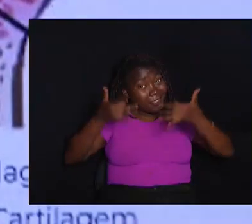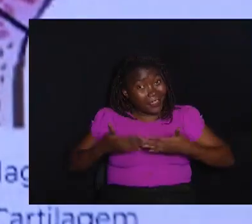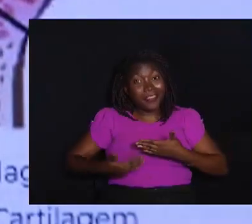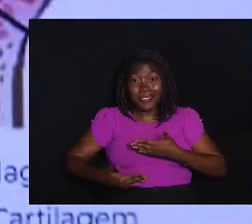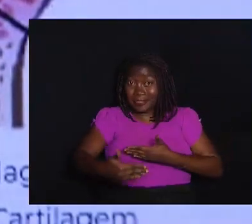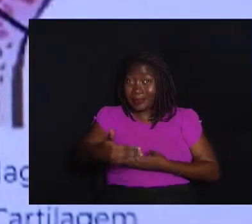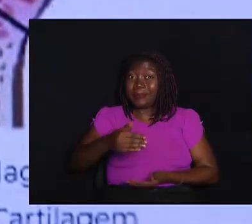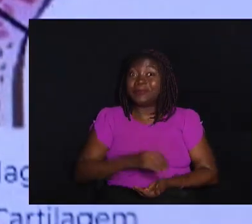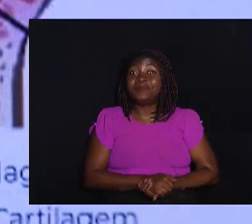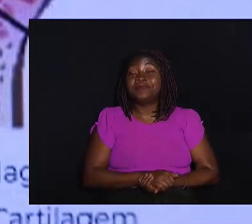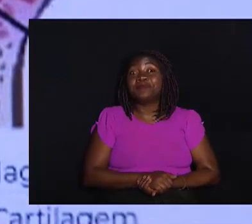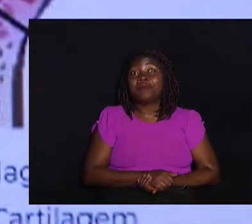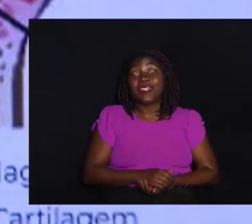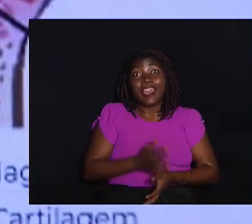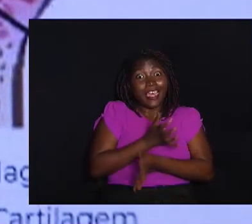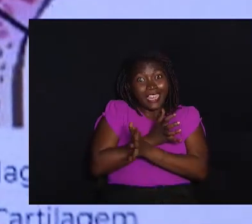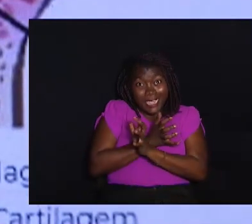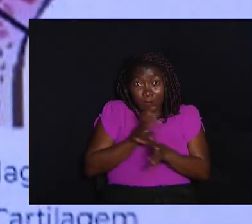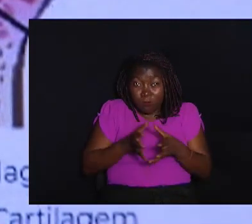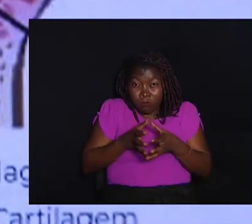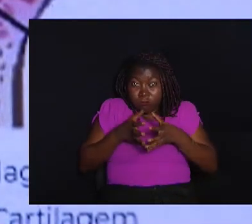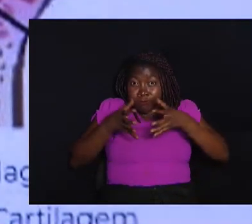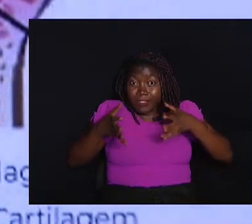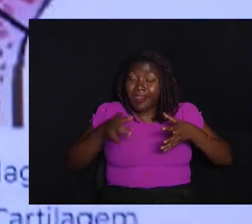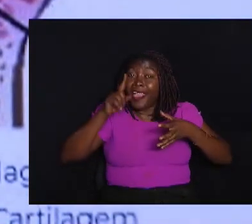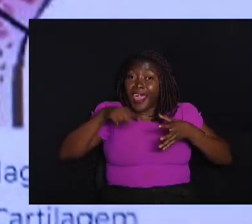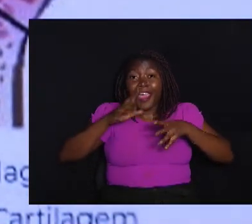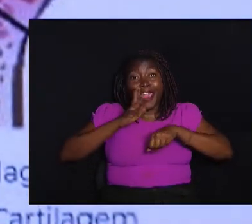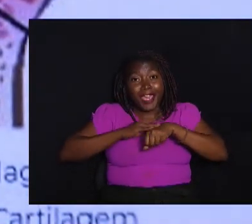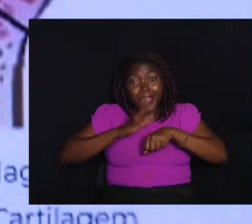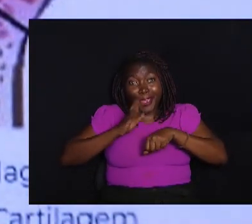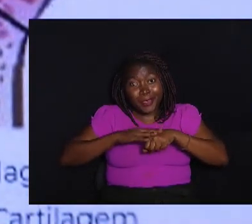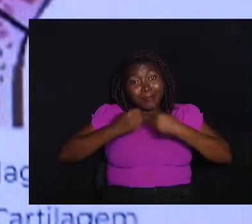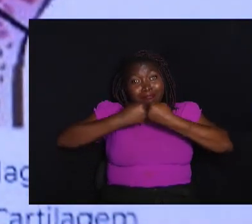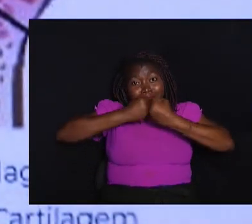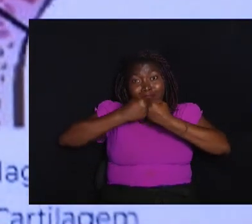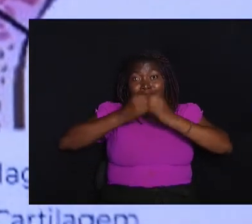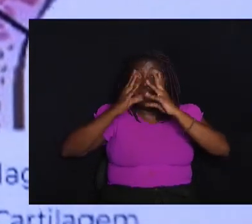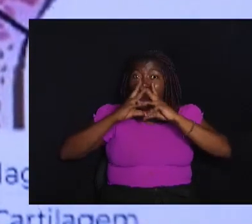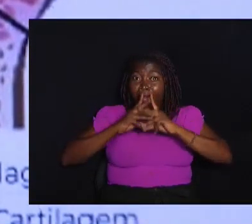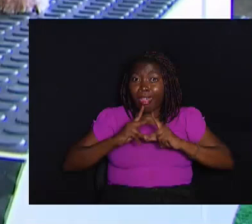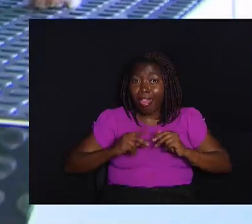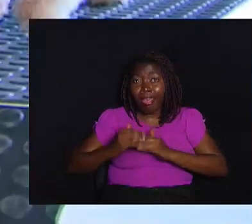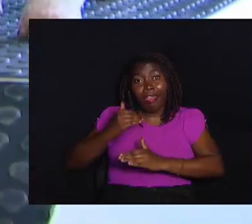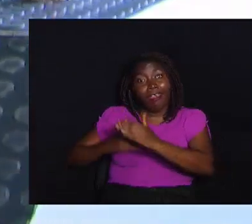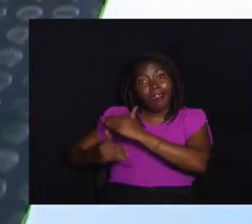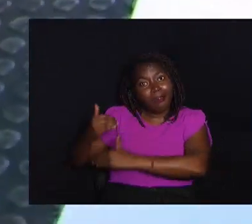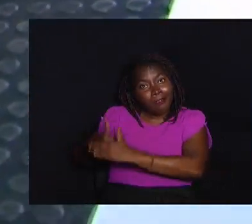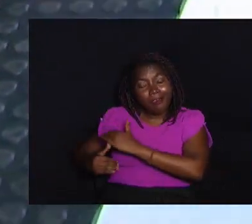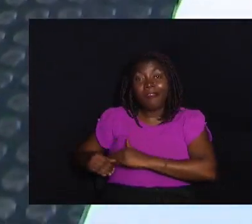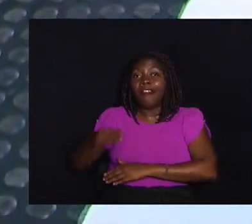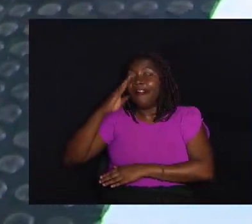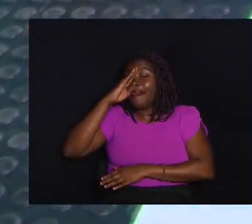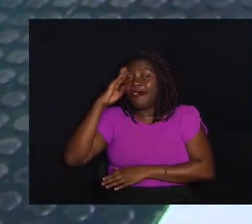hoje. A osteoartrite é uma doença articular degenerativa crônica que afeta principalmente os cães, diminuindo